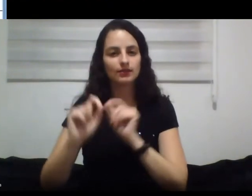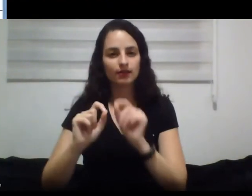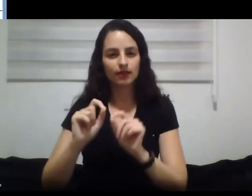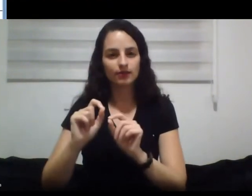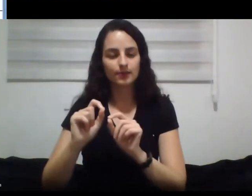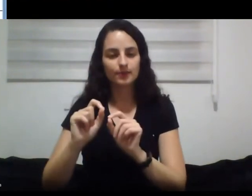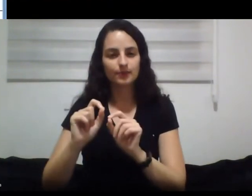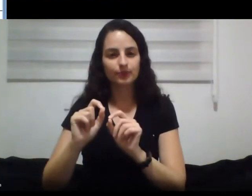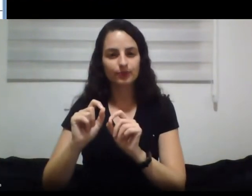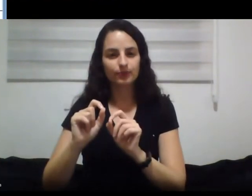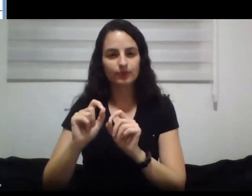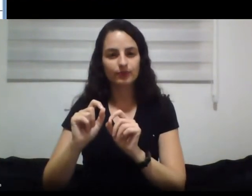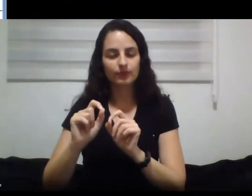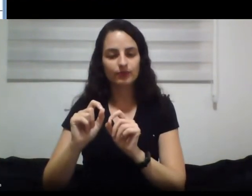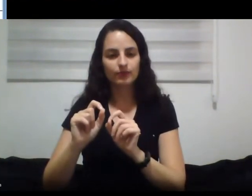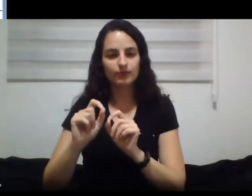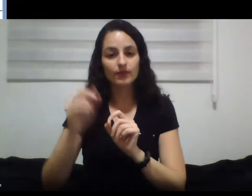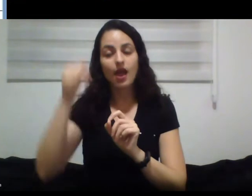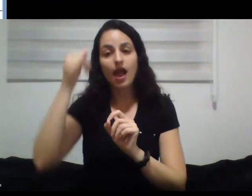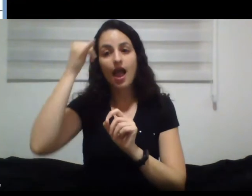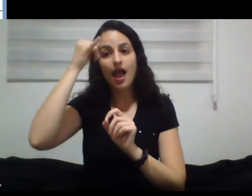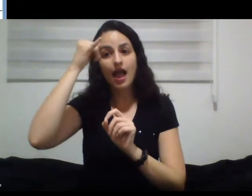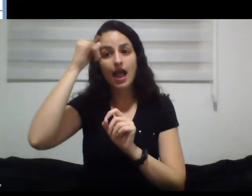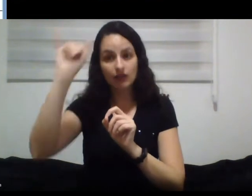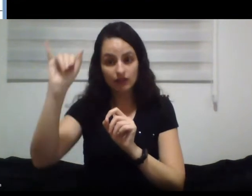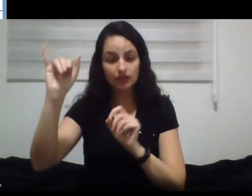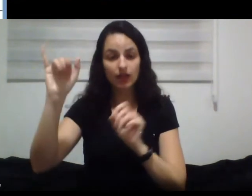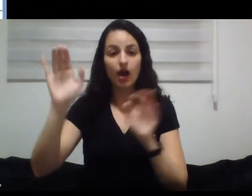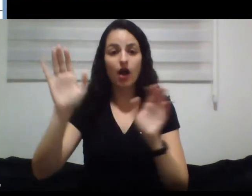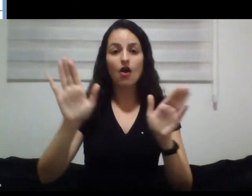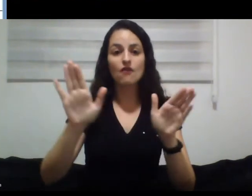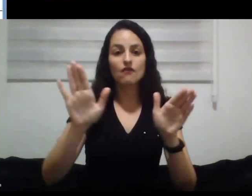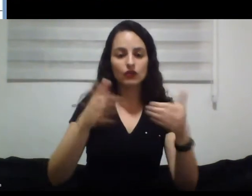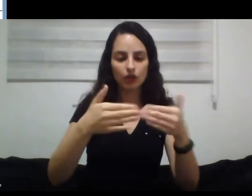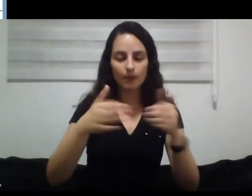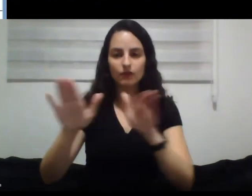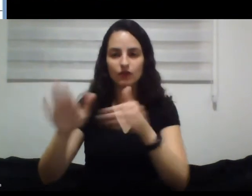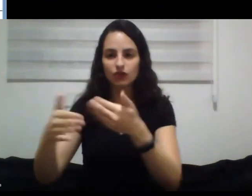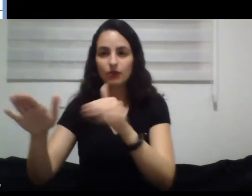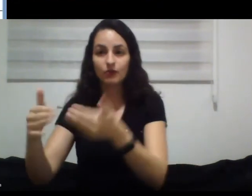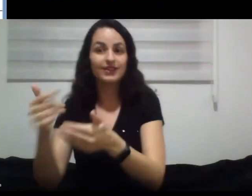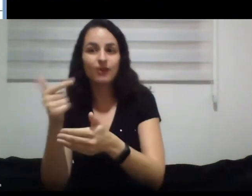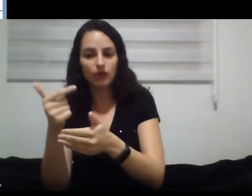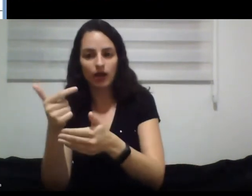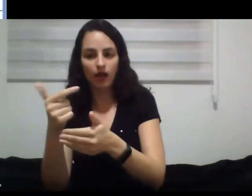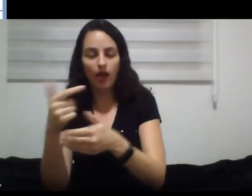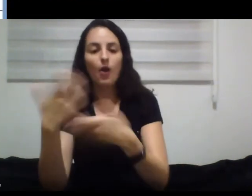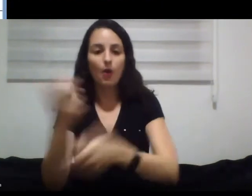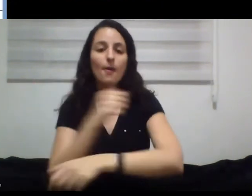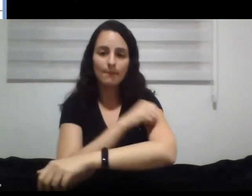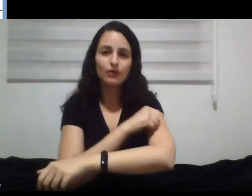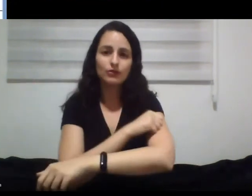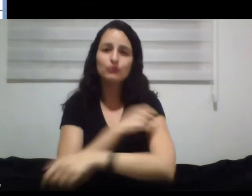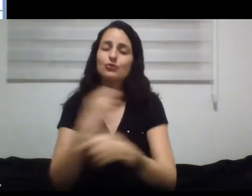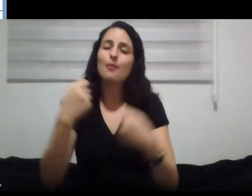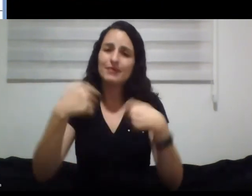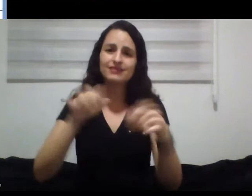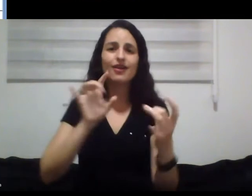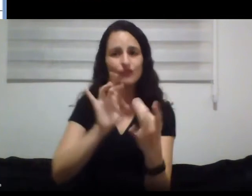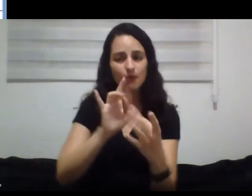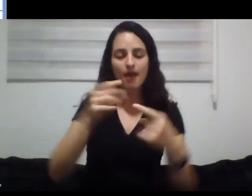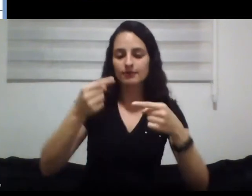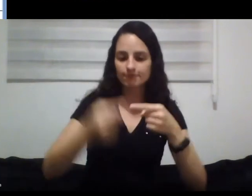encontro síncrono. Ninguém está pedindo grandes execuções de materiais, eu acho que nesse momento não